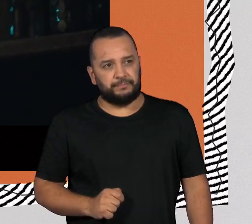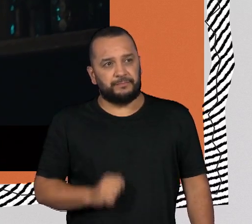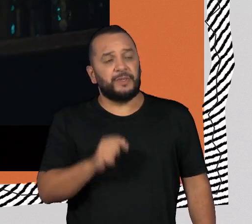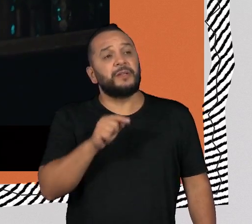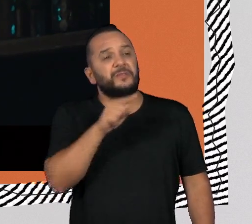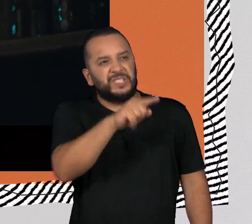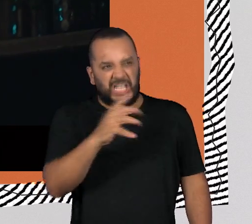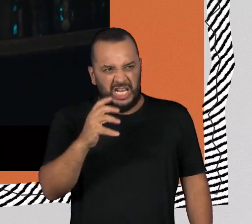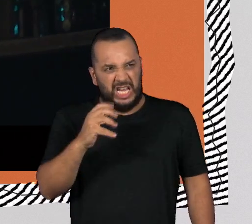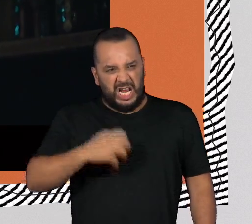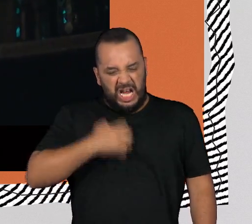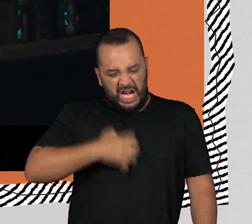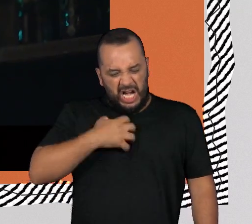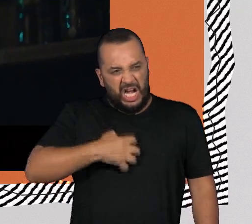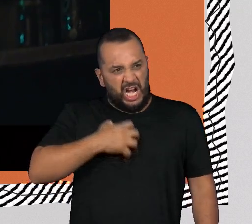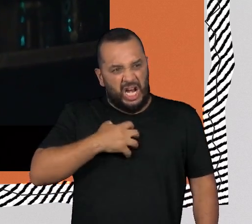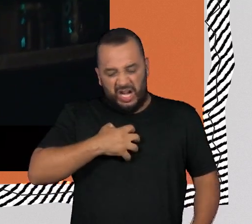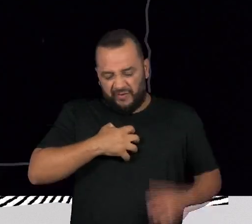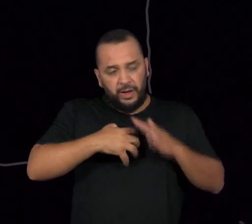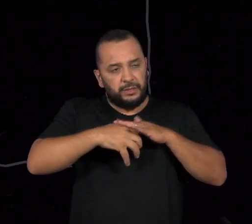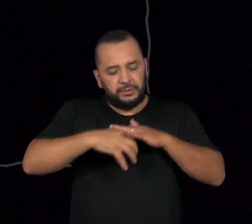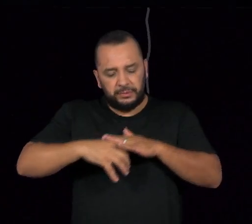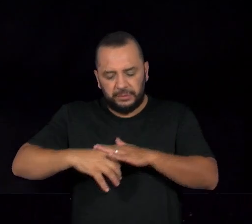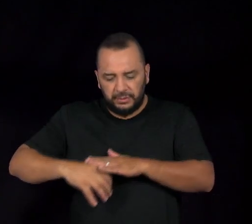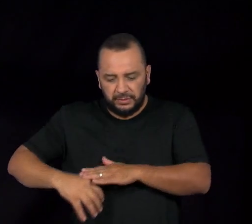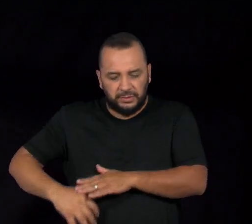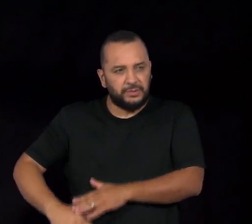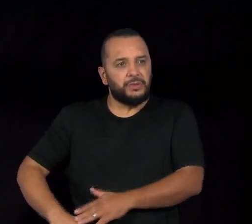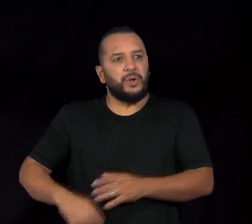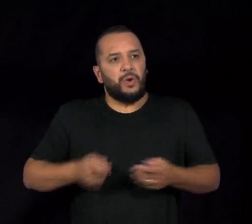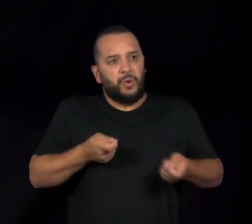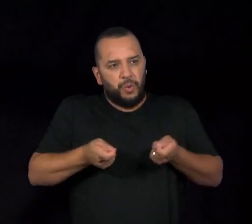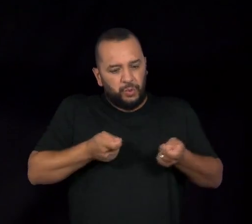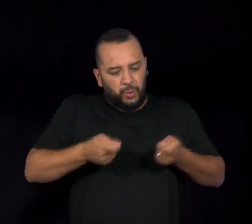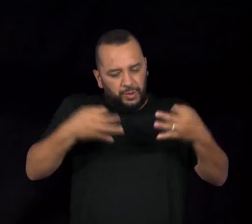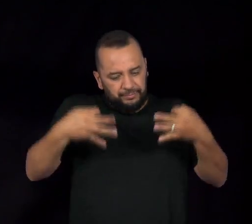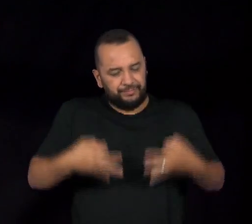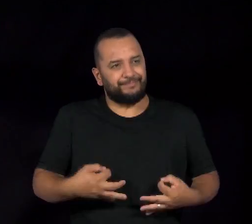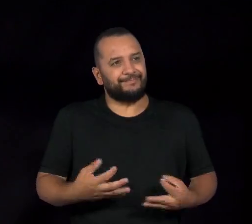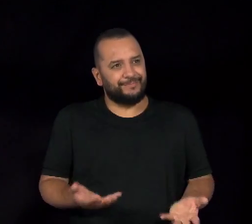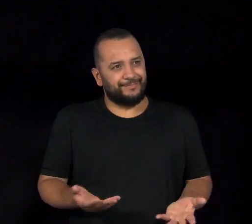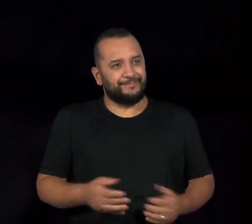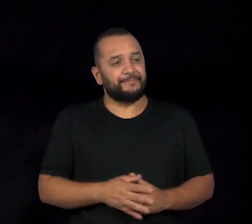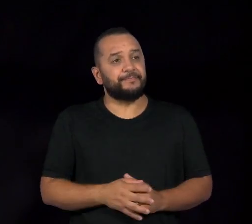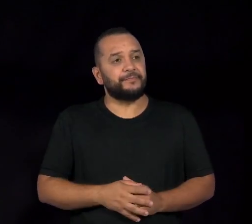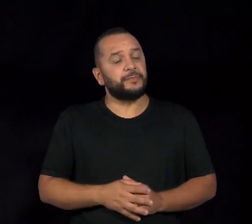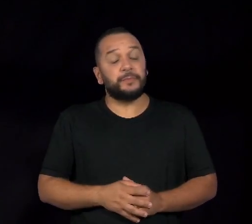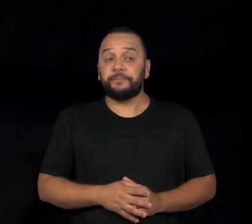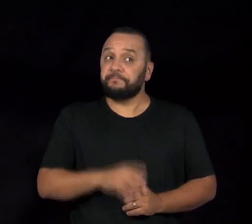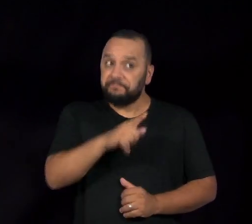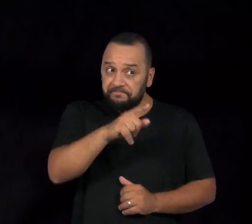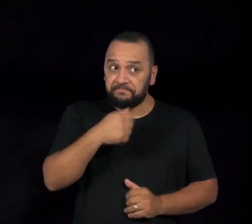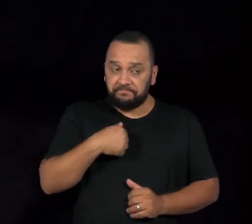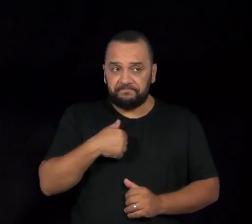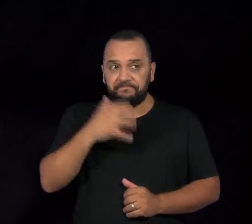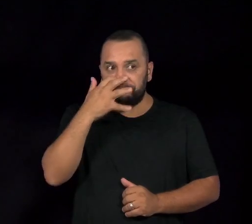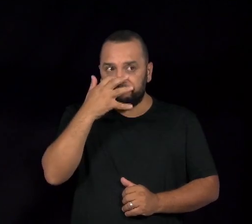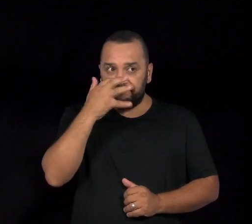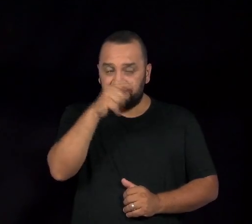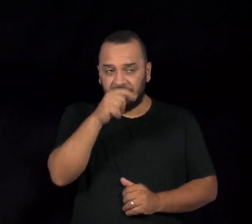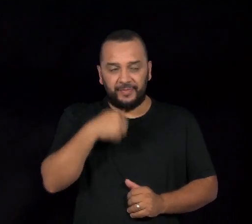Essa sua raiva aí, ela passa com disciplina. O que mais impressiona na sua primeira luta que aparece na série